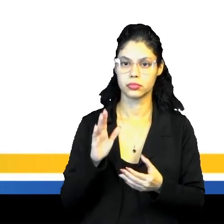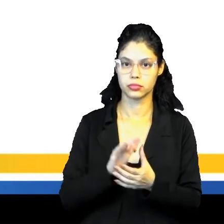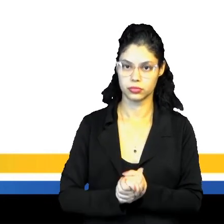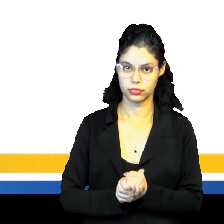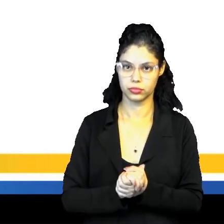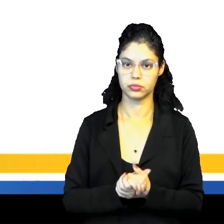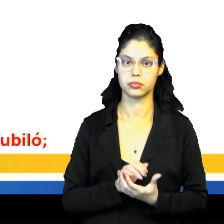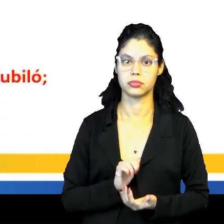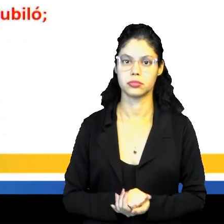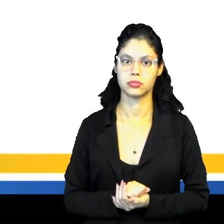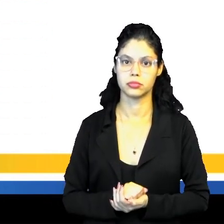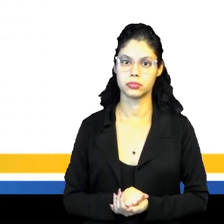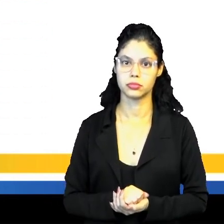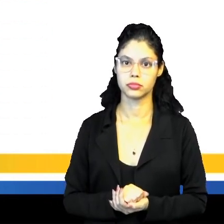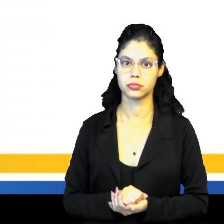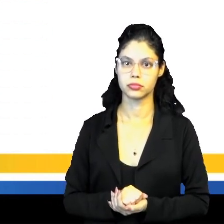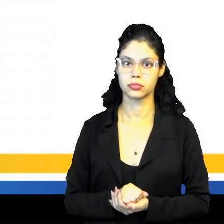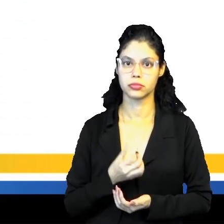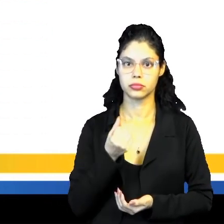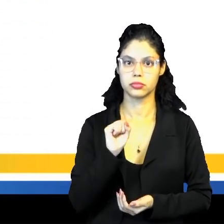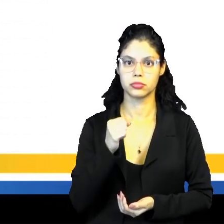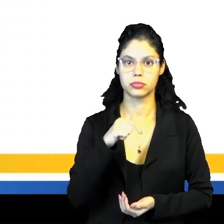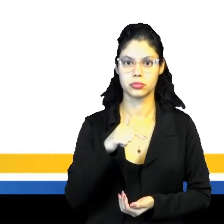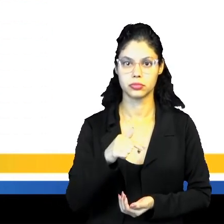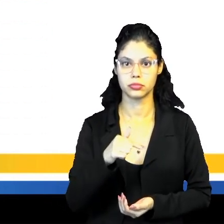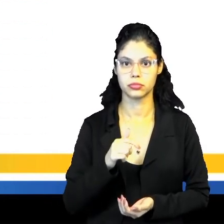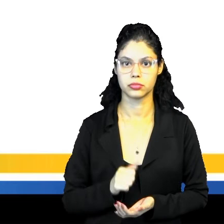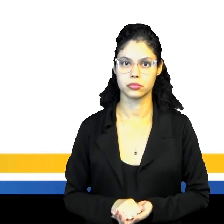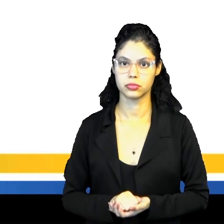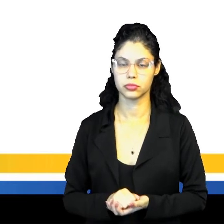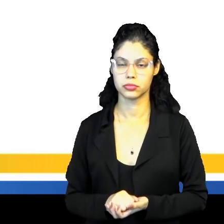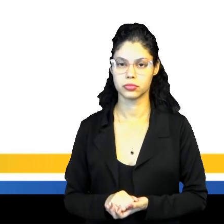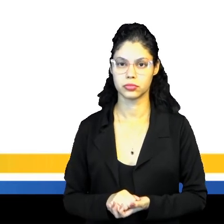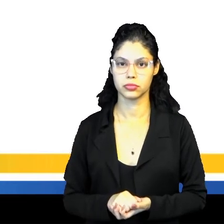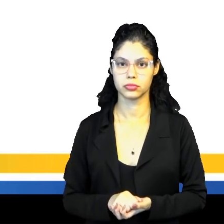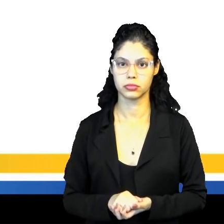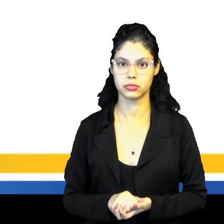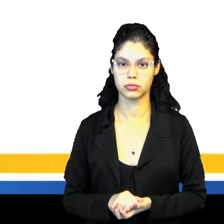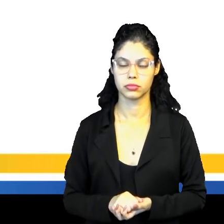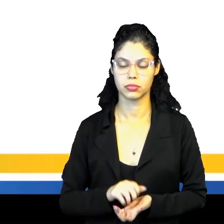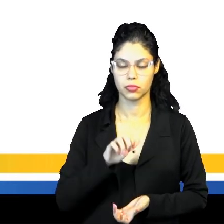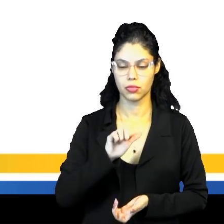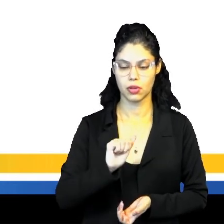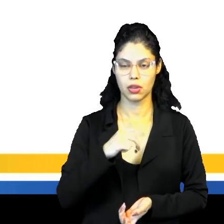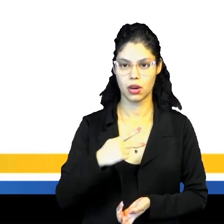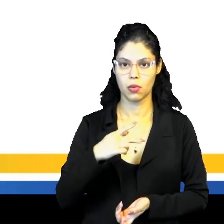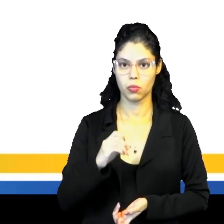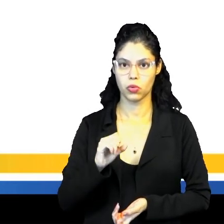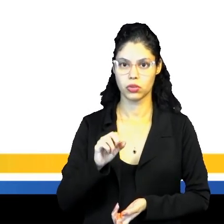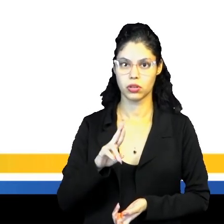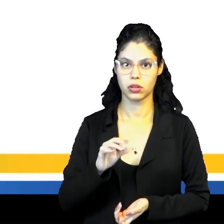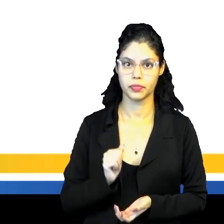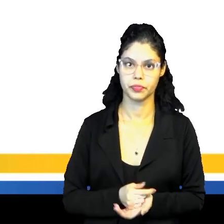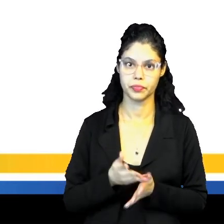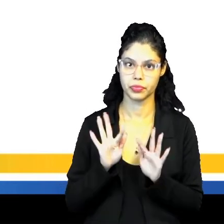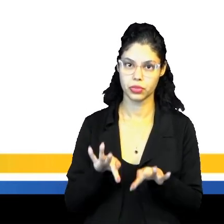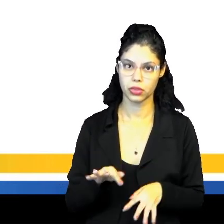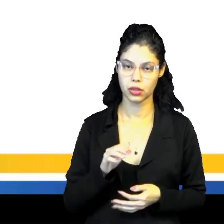novo. Em 1987, Carlos se jubilou, né? Ou seja, ele se aposentou. E finalmente,